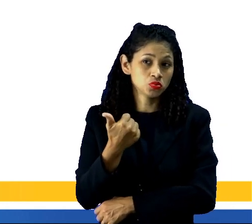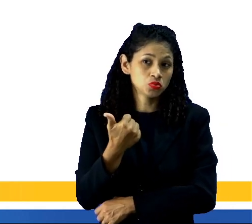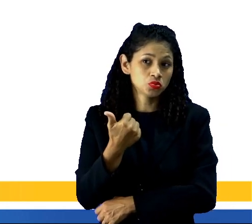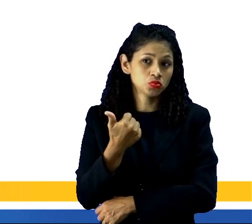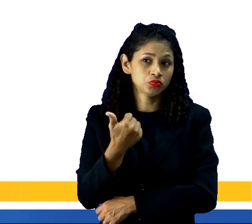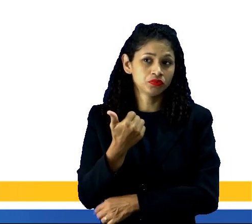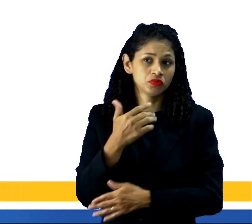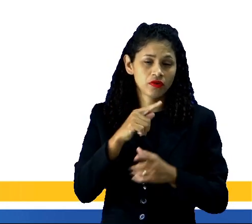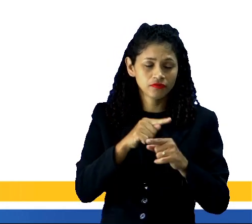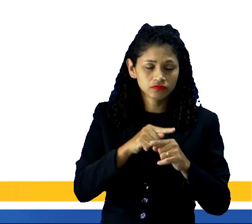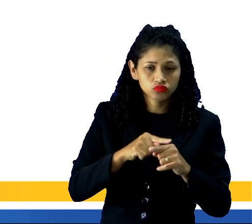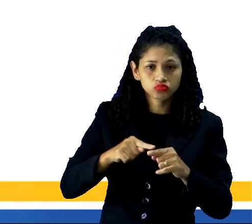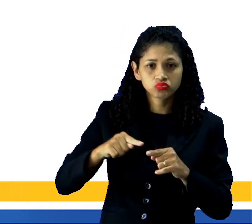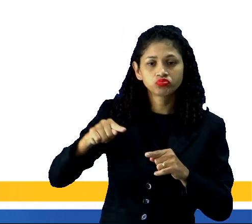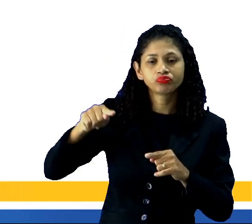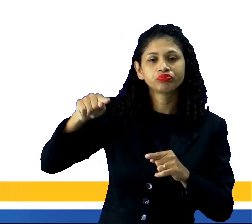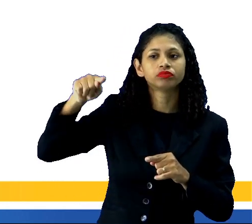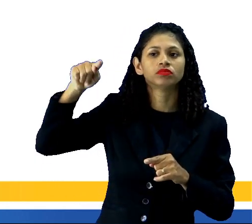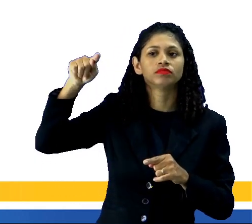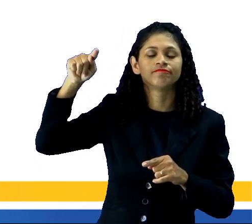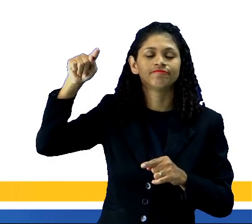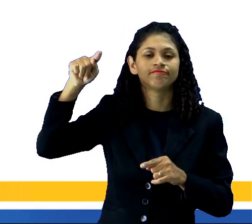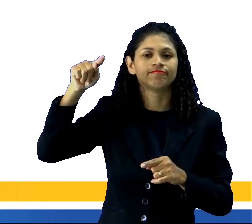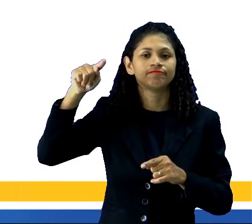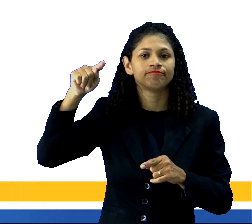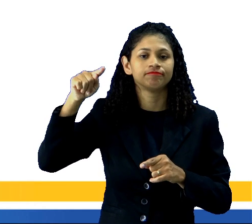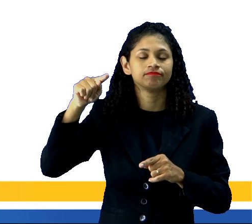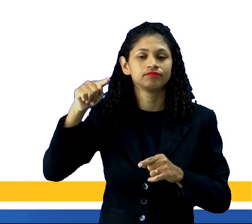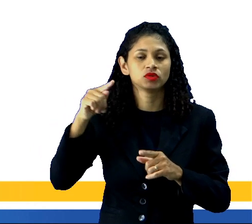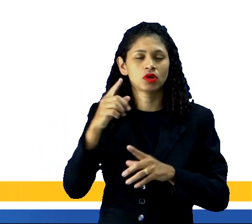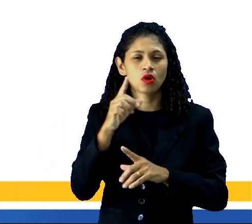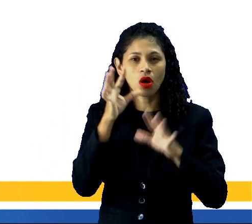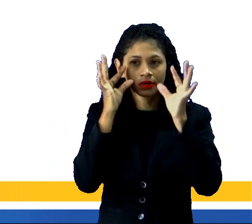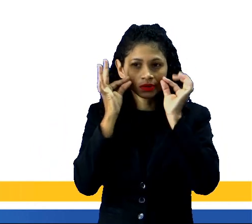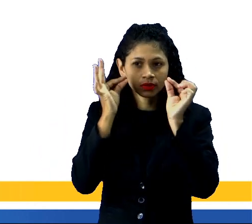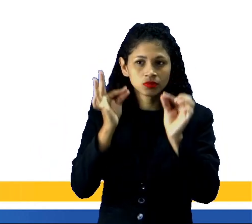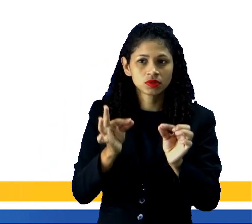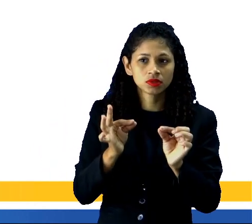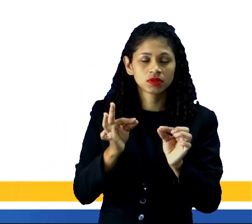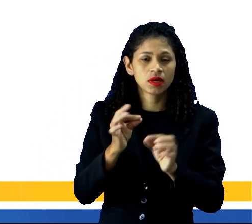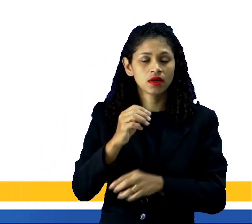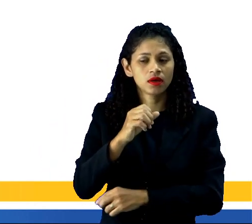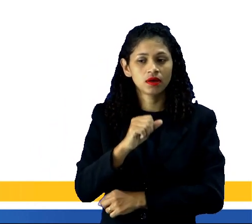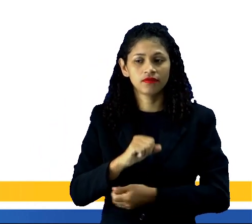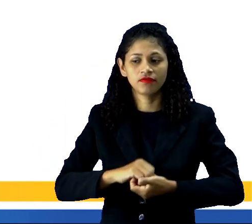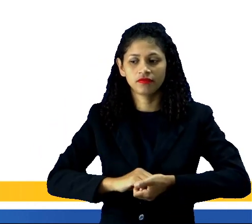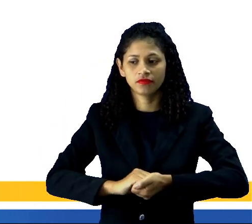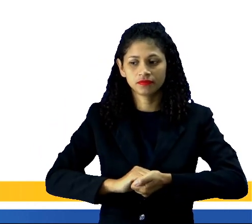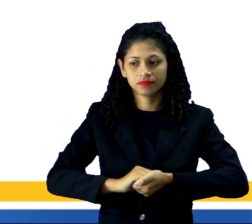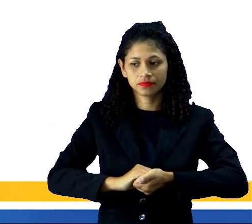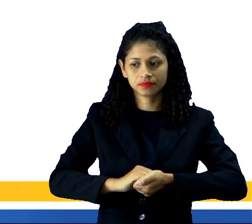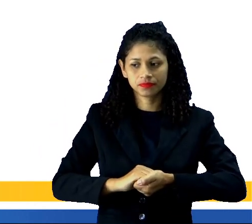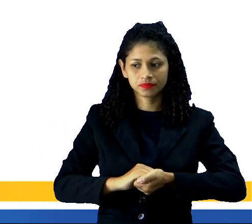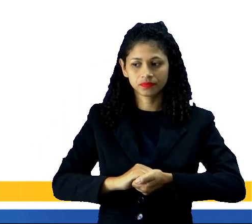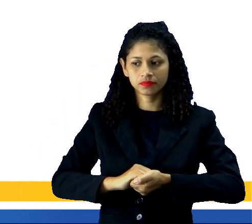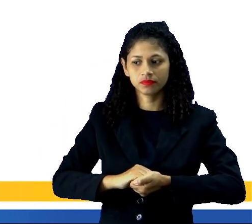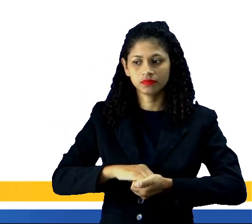gráfico um mapa, né, lá em 1801 até 1810. A gente tem